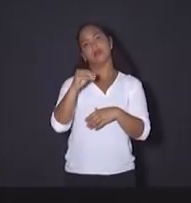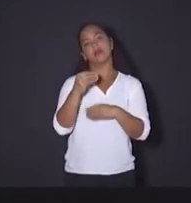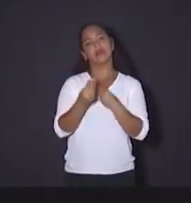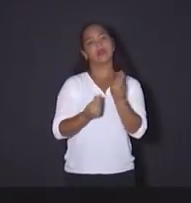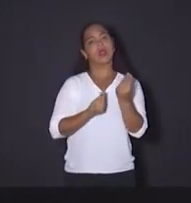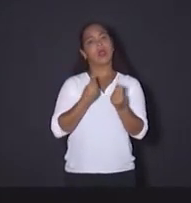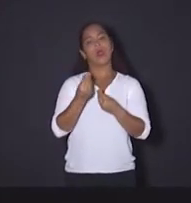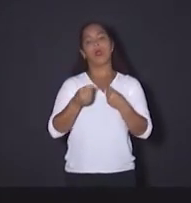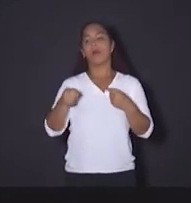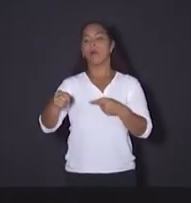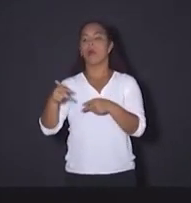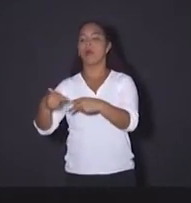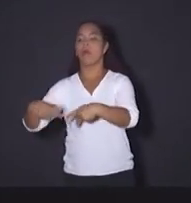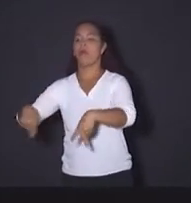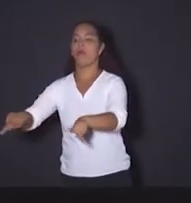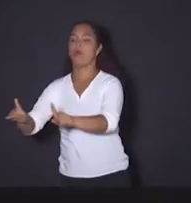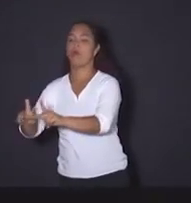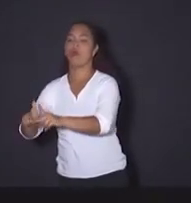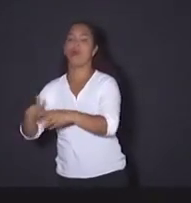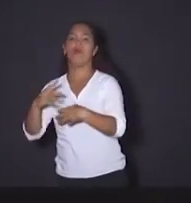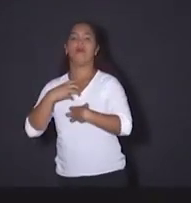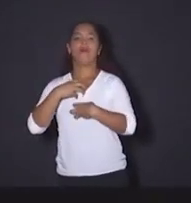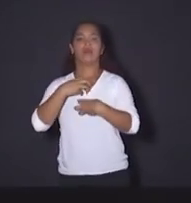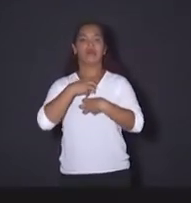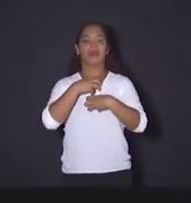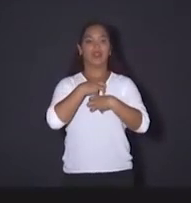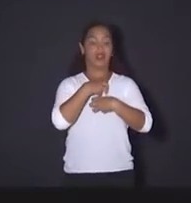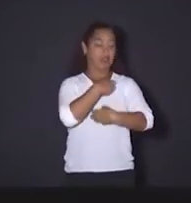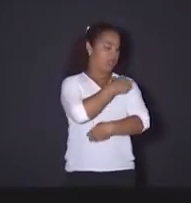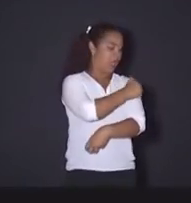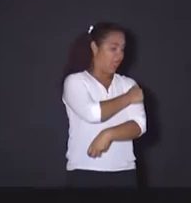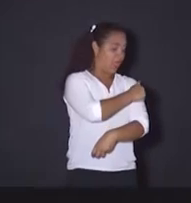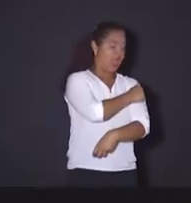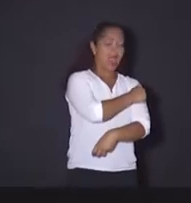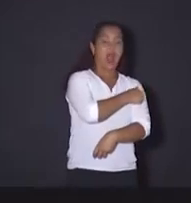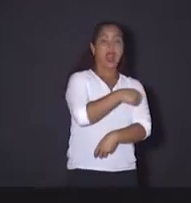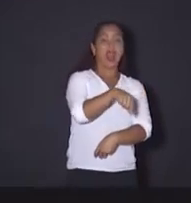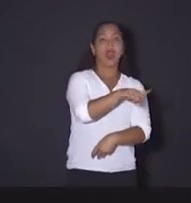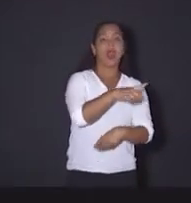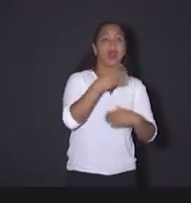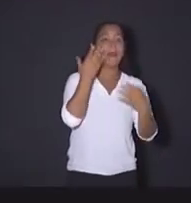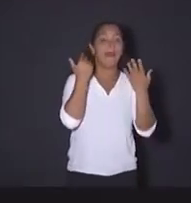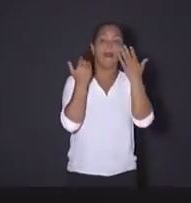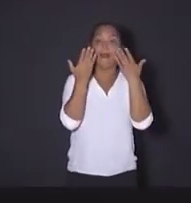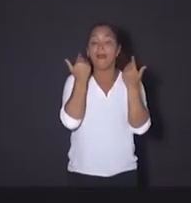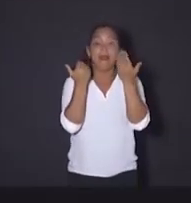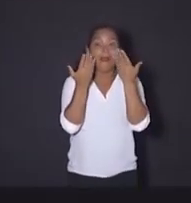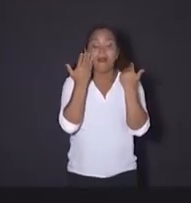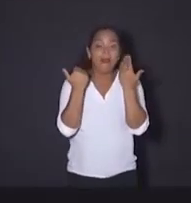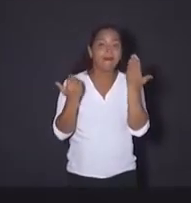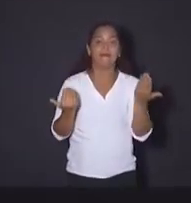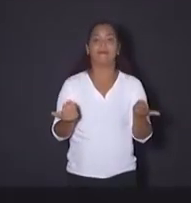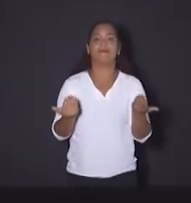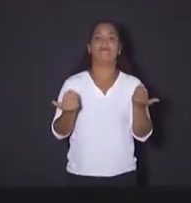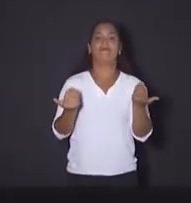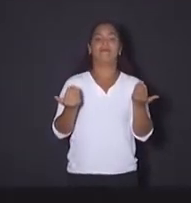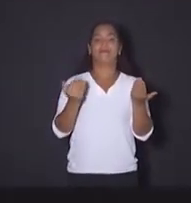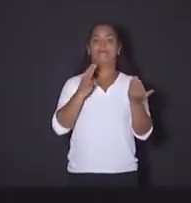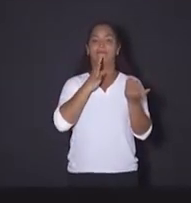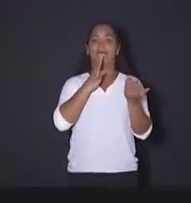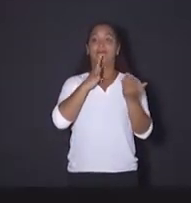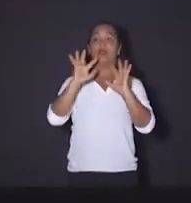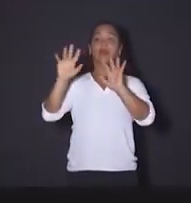formas populares, os alunos buscando conhecimento que está fora da universidade,